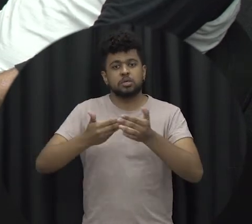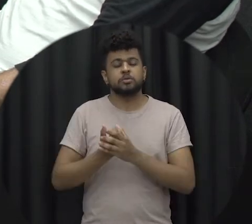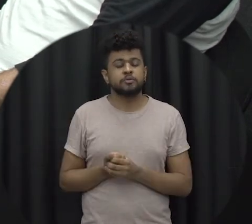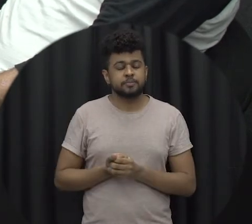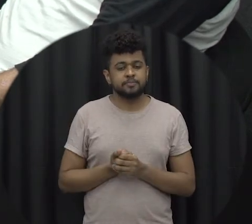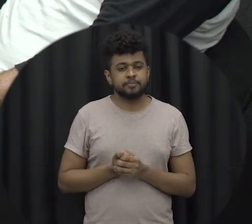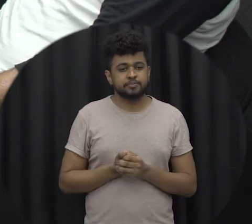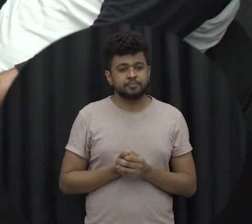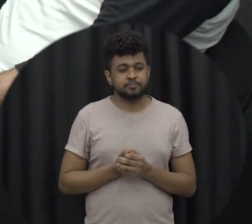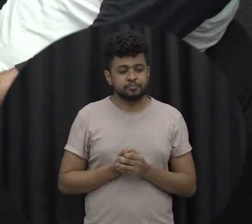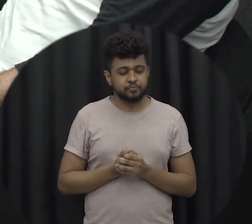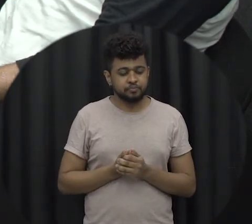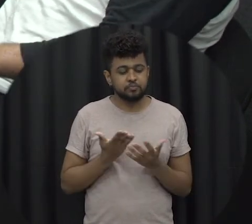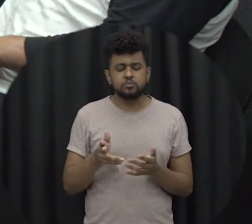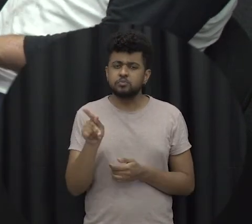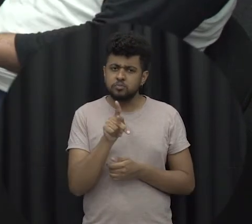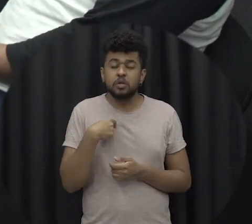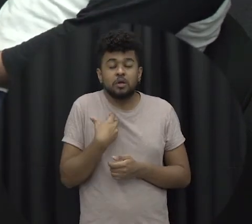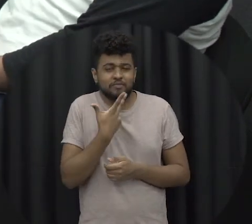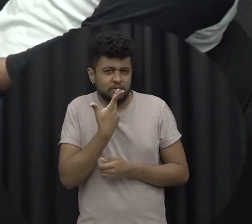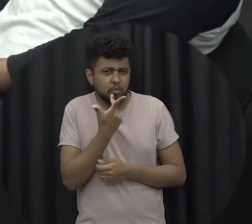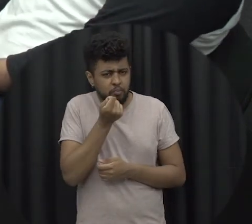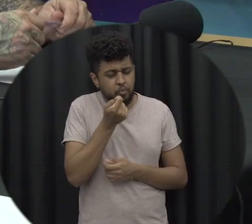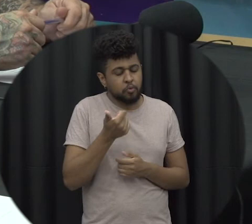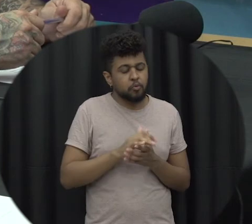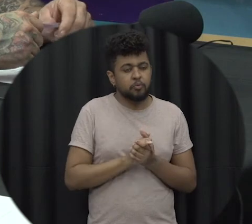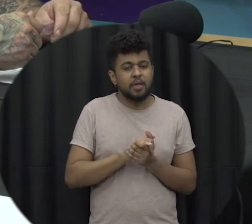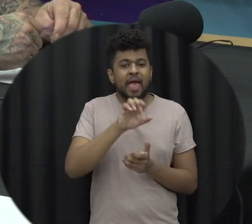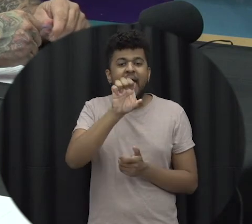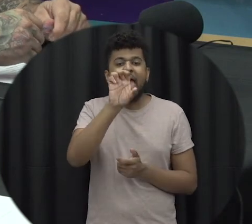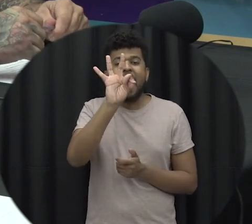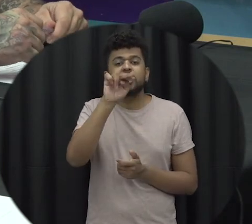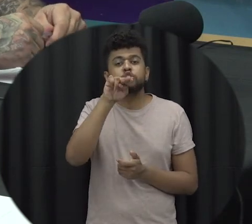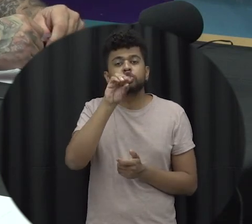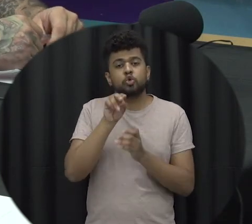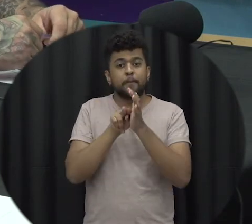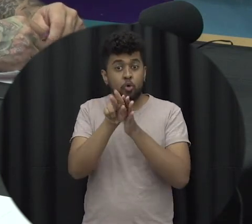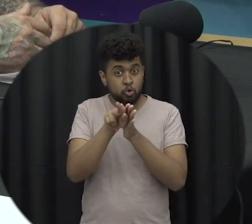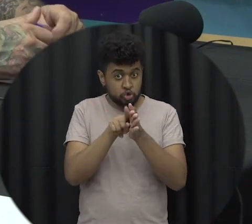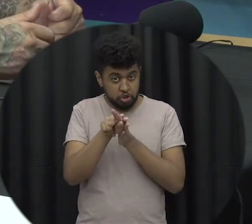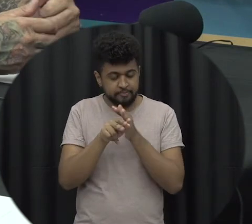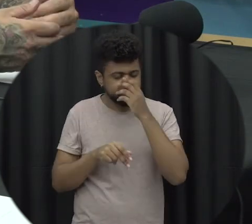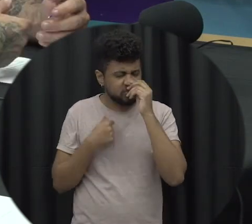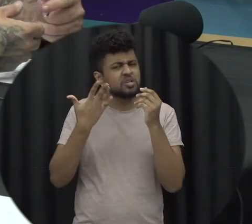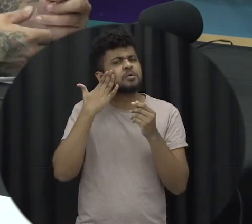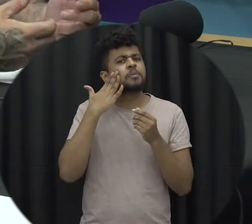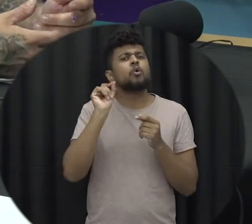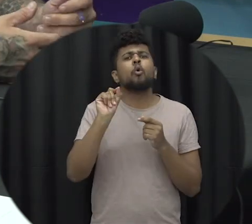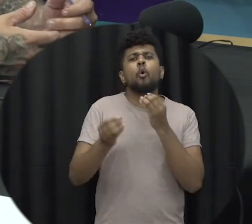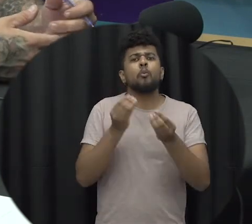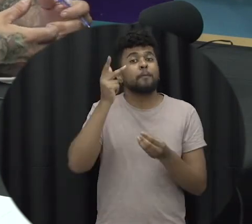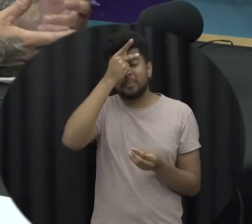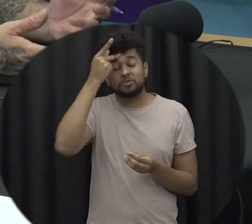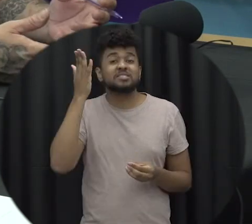Fantástico. Professor, eu queria falar um pouco sobre etnobiologia, né? Queria entender como que as pessoas